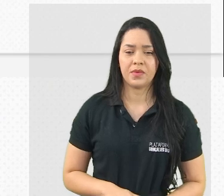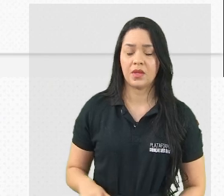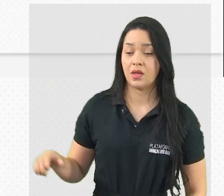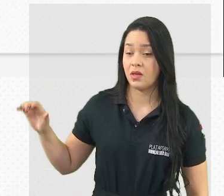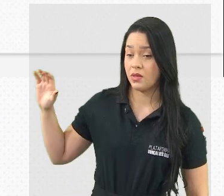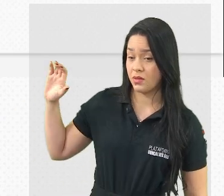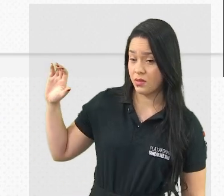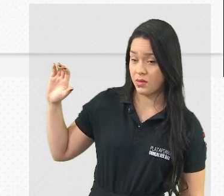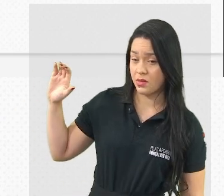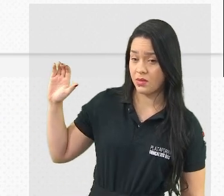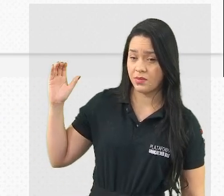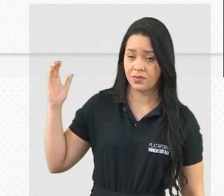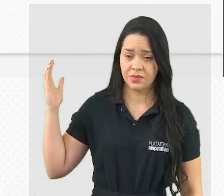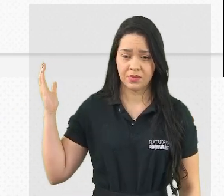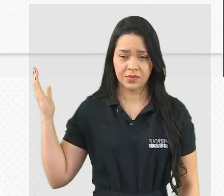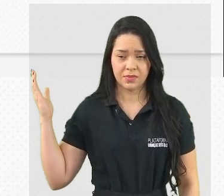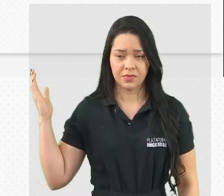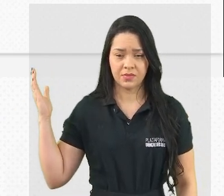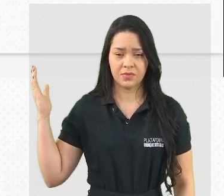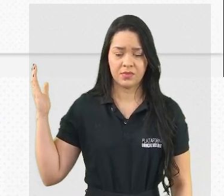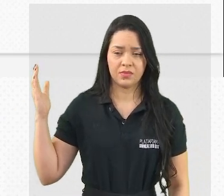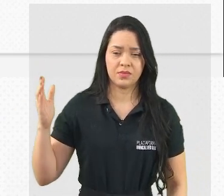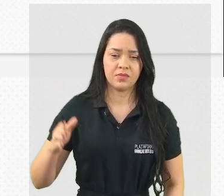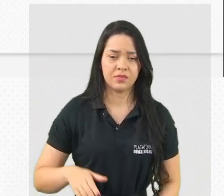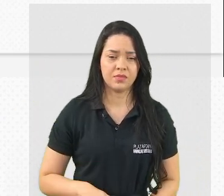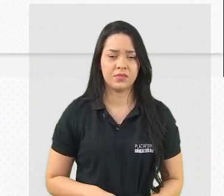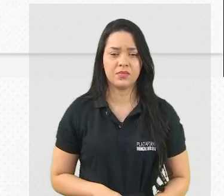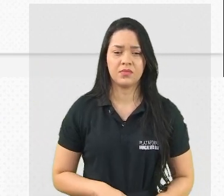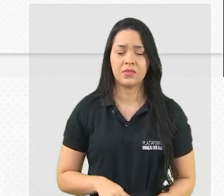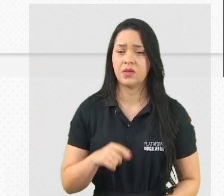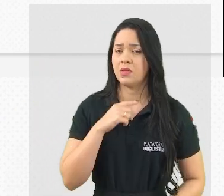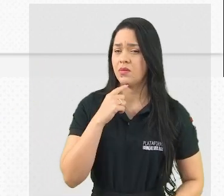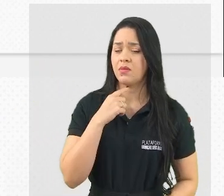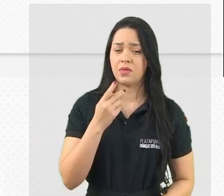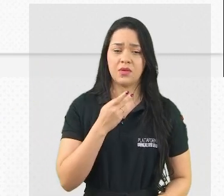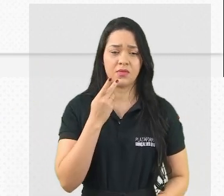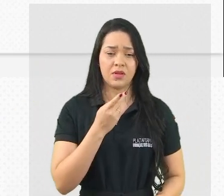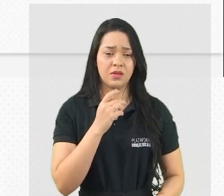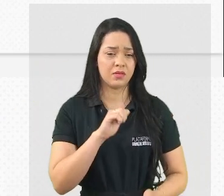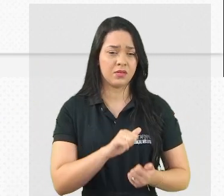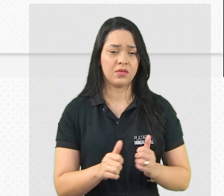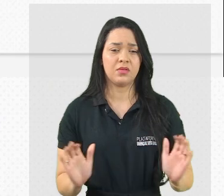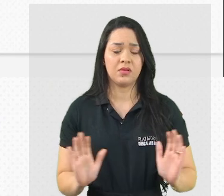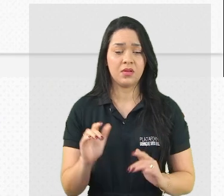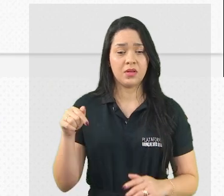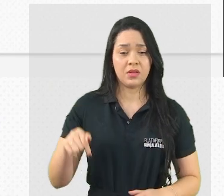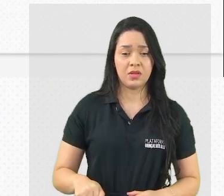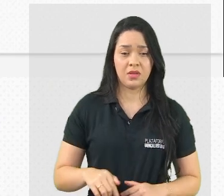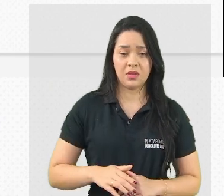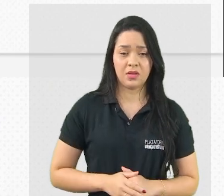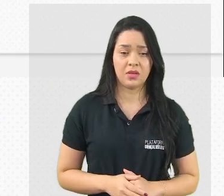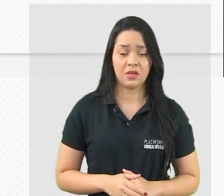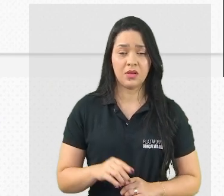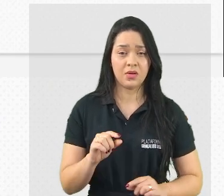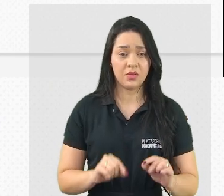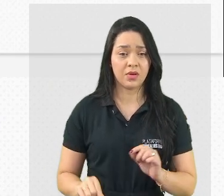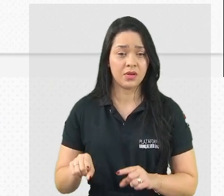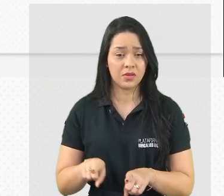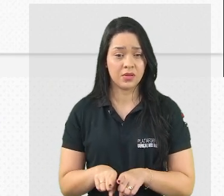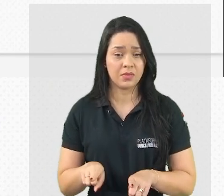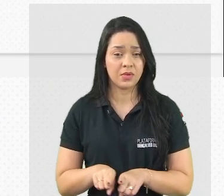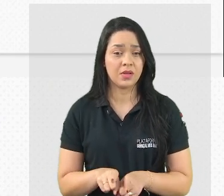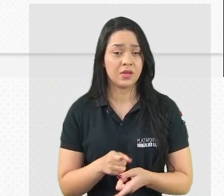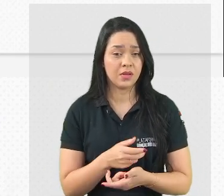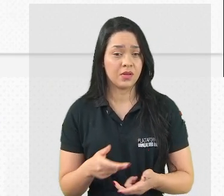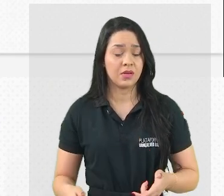A compulsão alimentar só ocorre em atletas de alto rendimento, e em nenhum momento eu falei de atletas de alto rendimento aqui. Acomete atletas de alto